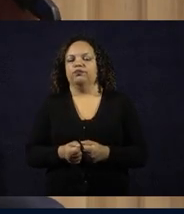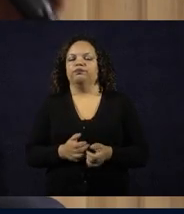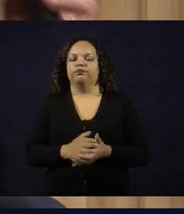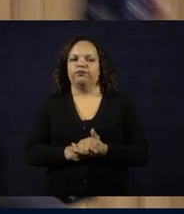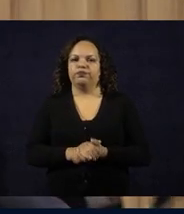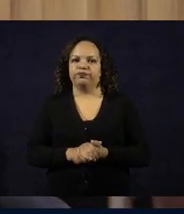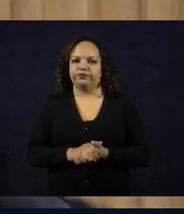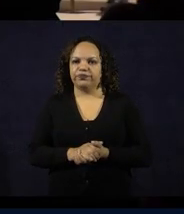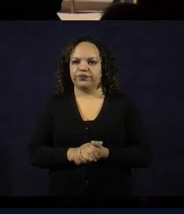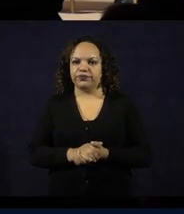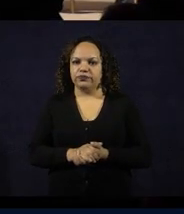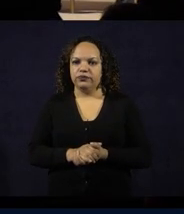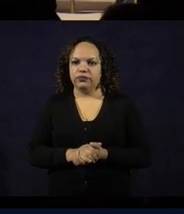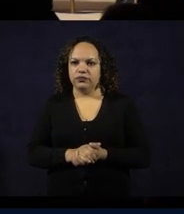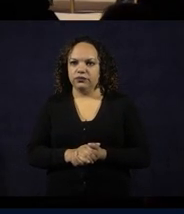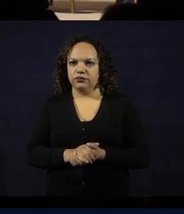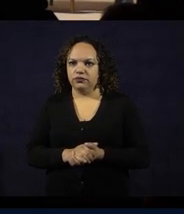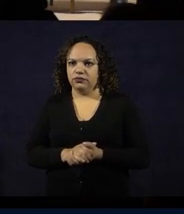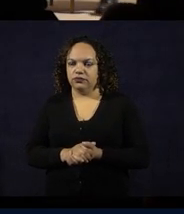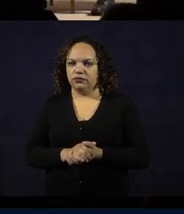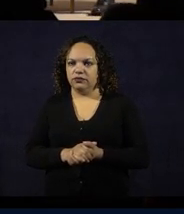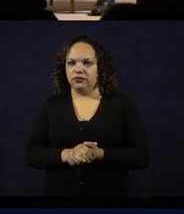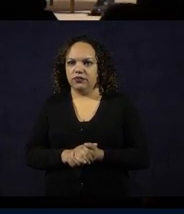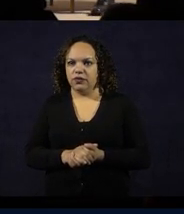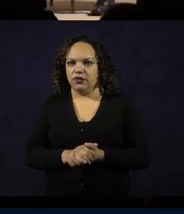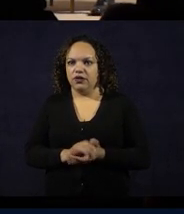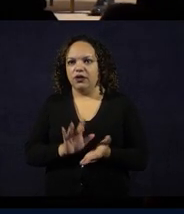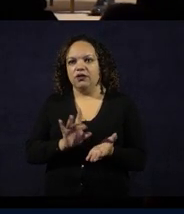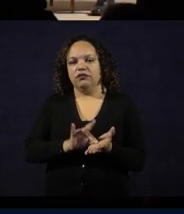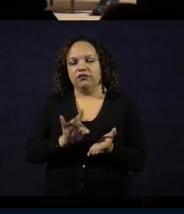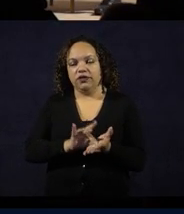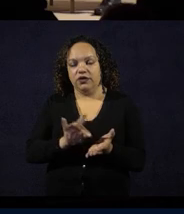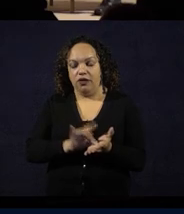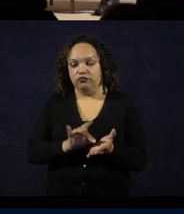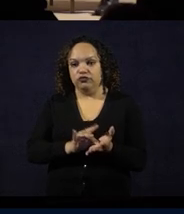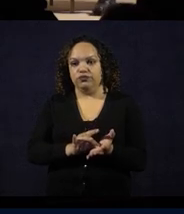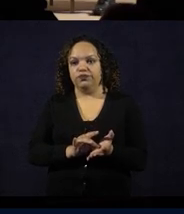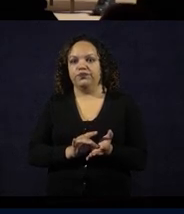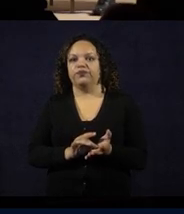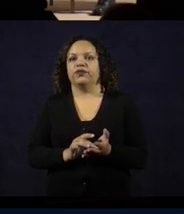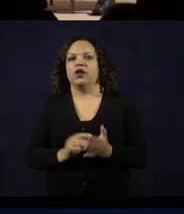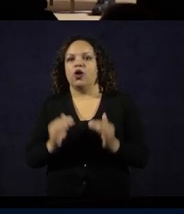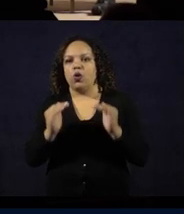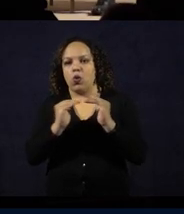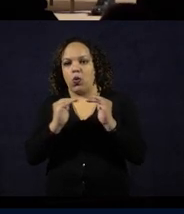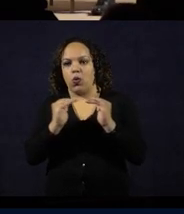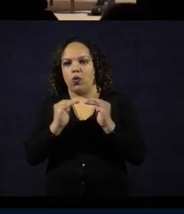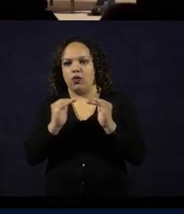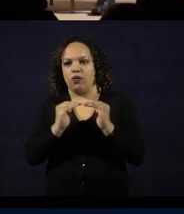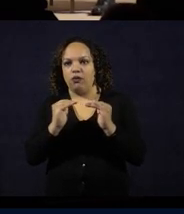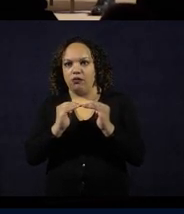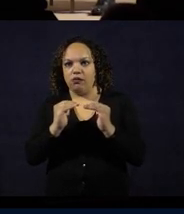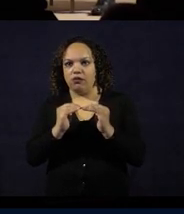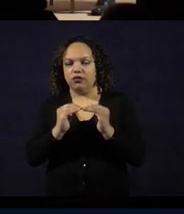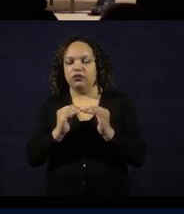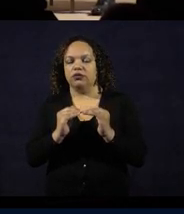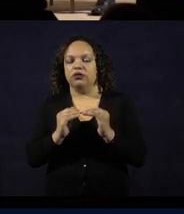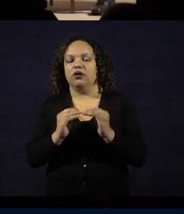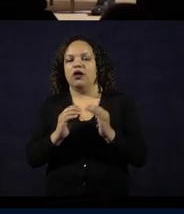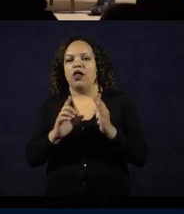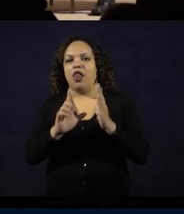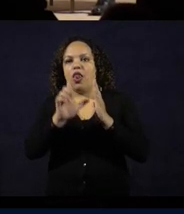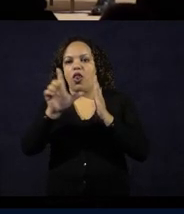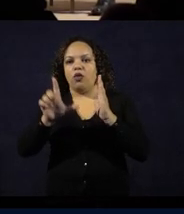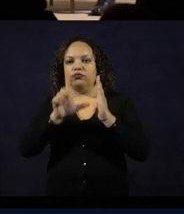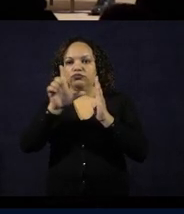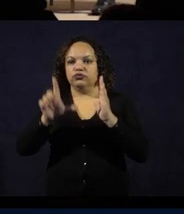linha realmente essa parte logística importante né E como comentou André eu me lembro Anos Atrás a gente